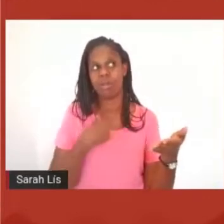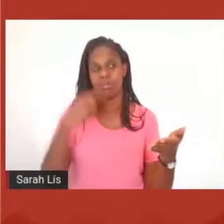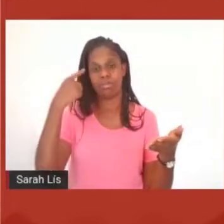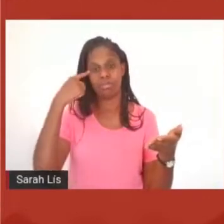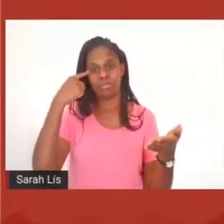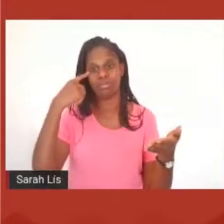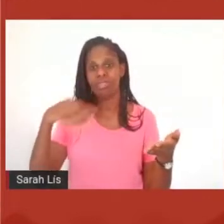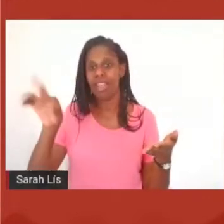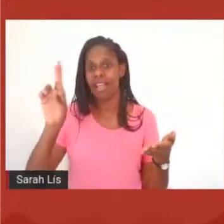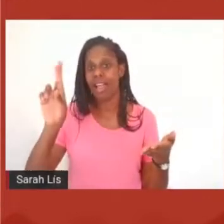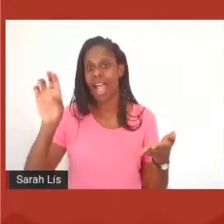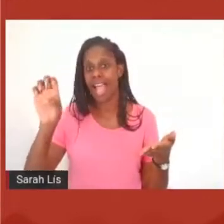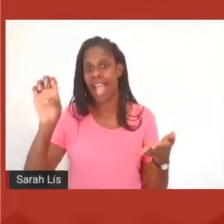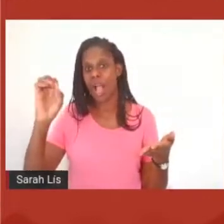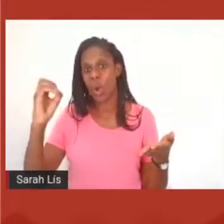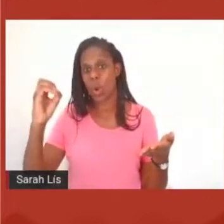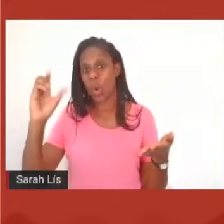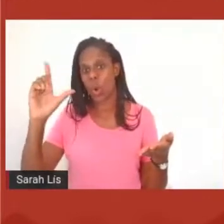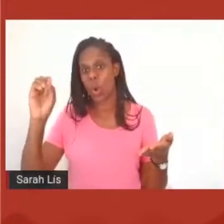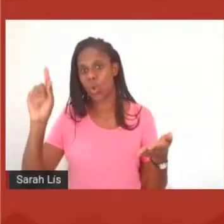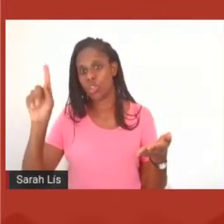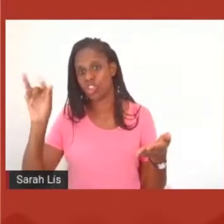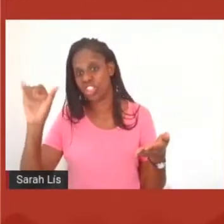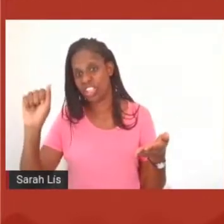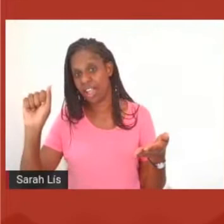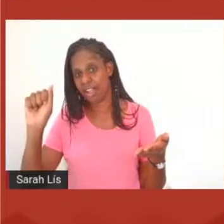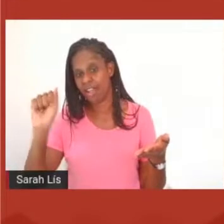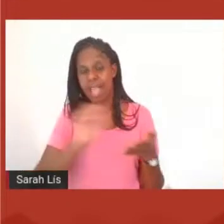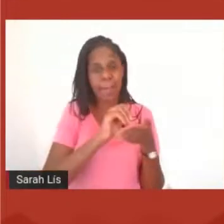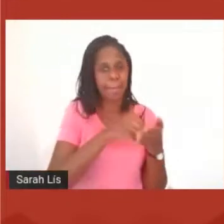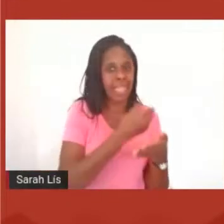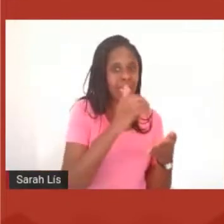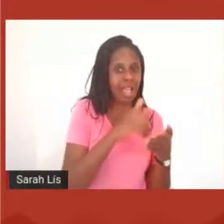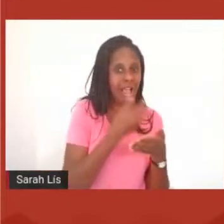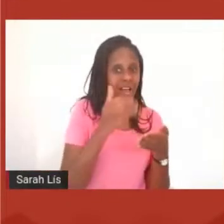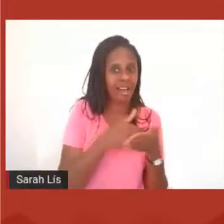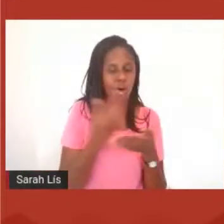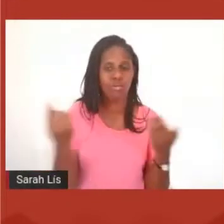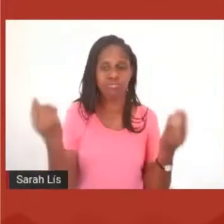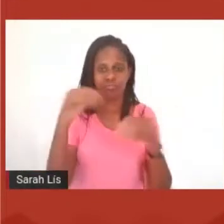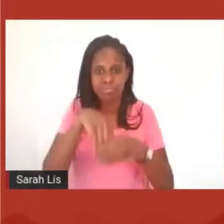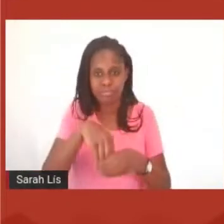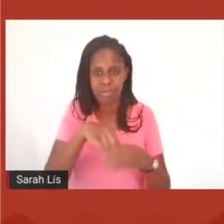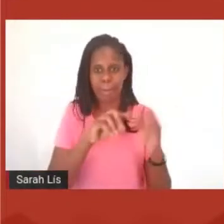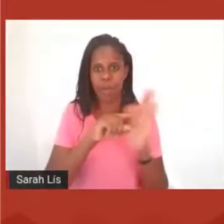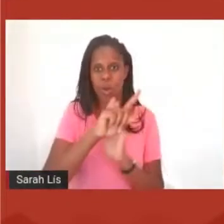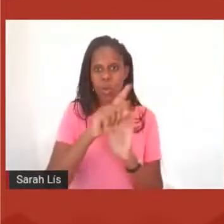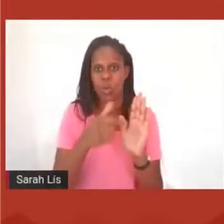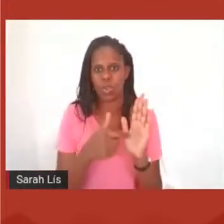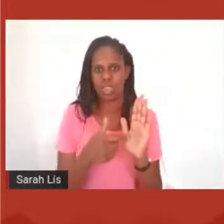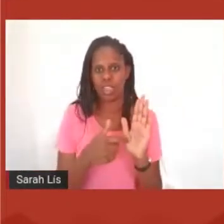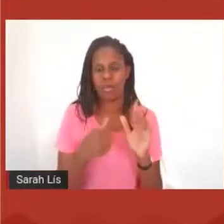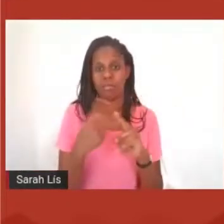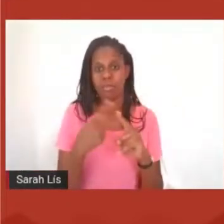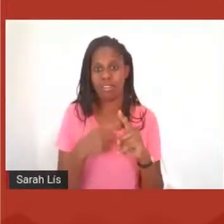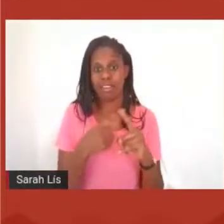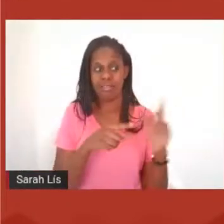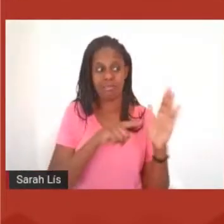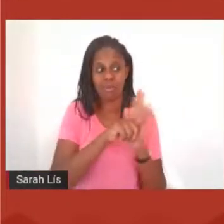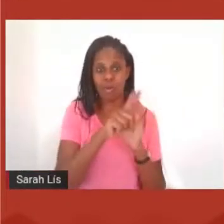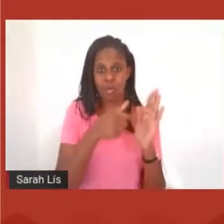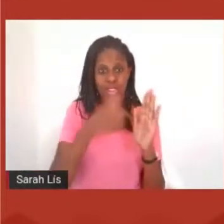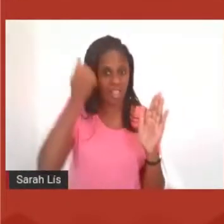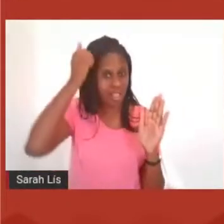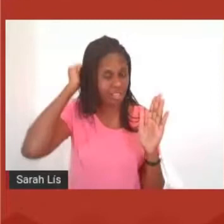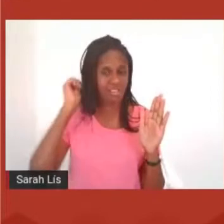está envolvido nessa questão, né? E que o questionamento lá da FUVEST é só para dar um auxílio para a